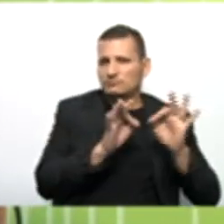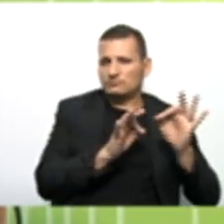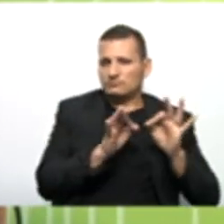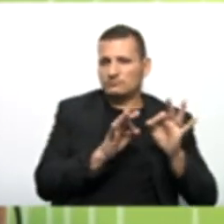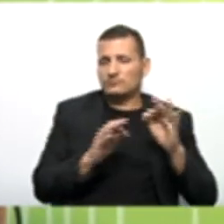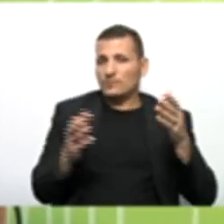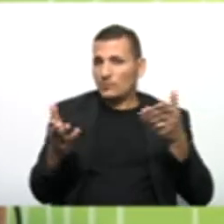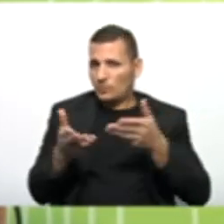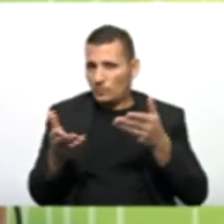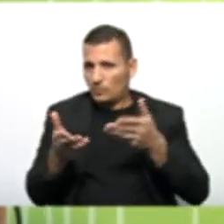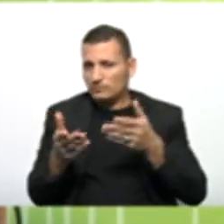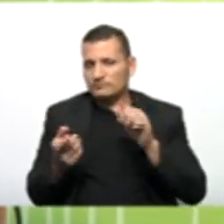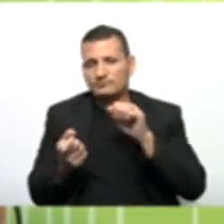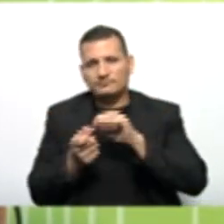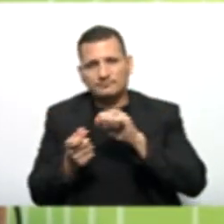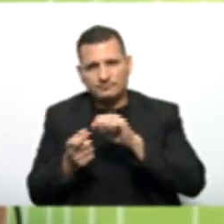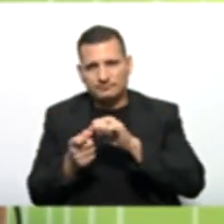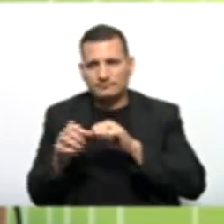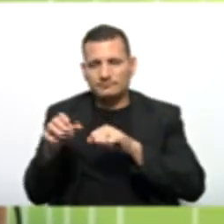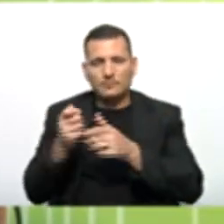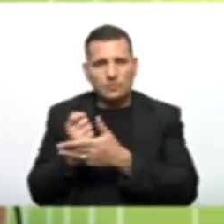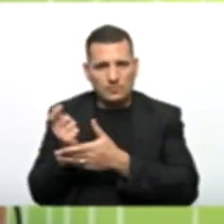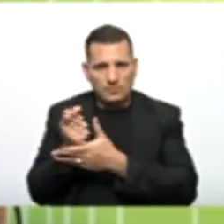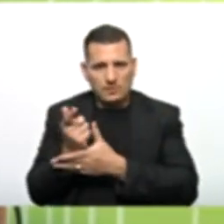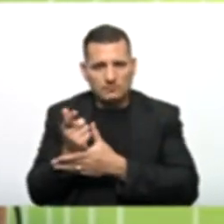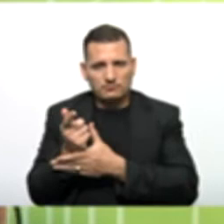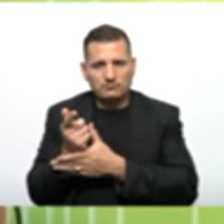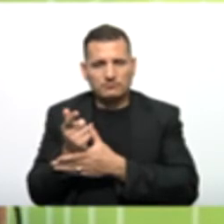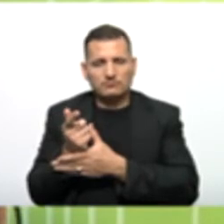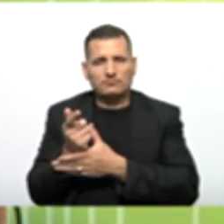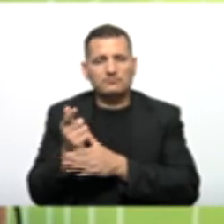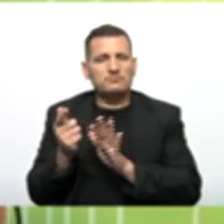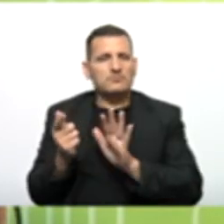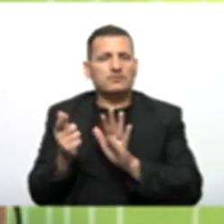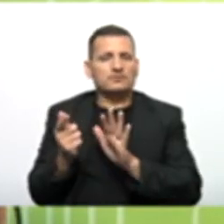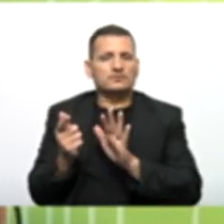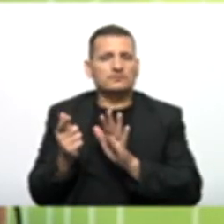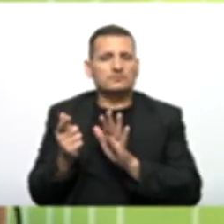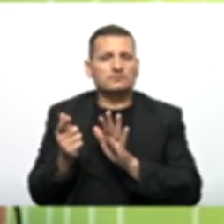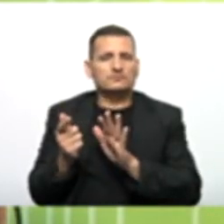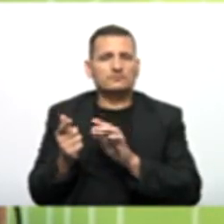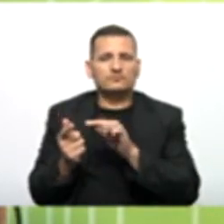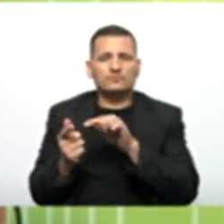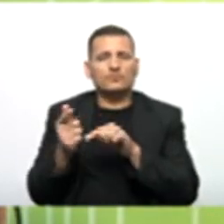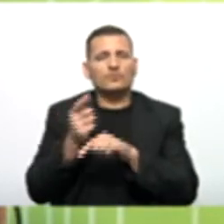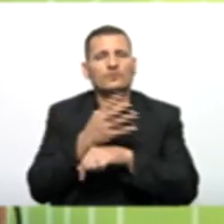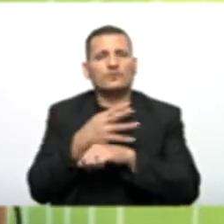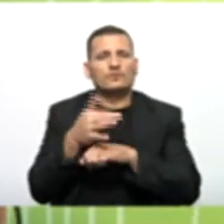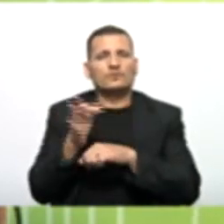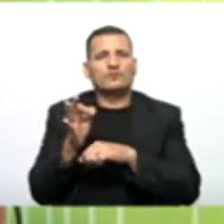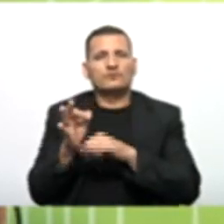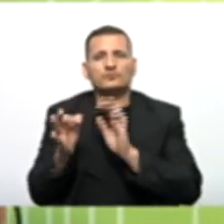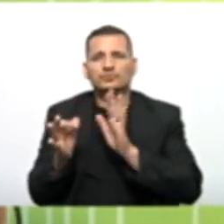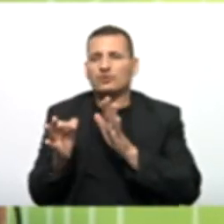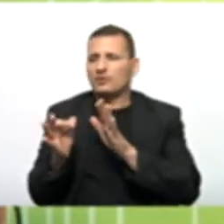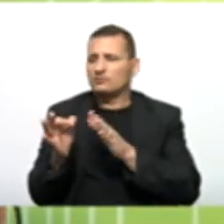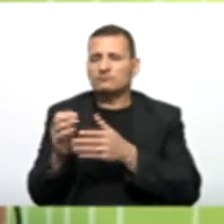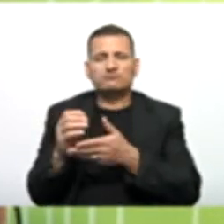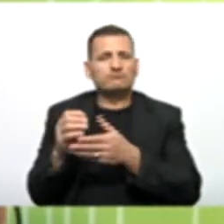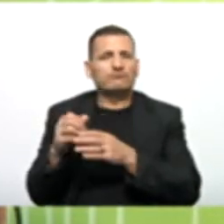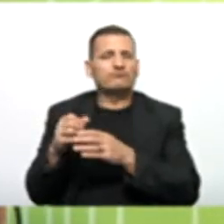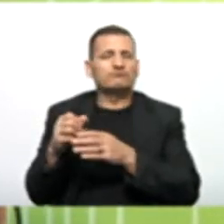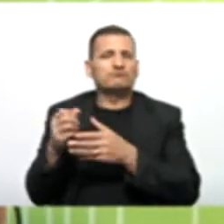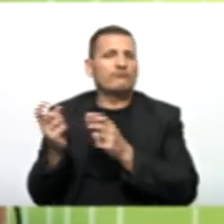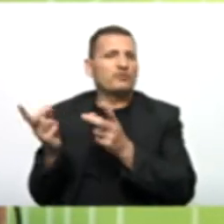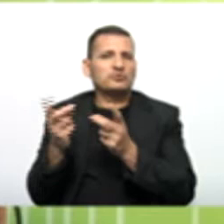gente está executando, está fazendo a aquisição, o Windows 10 foi descontinuado, ou seja, foi tirado do mercado. Então, o que acontece? A gente vai ter que reunir a